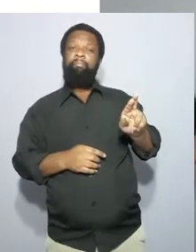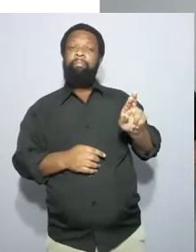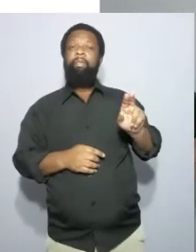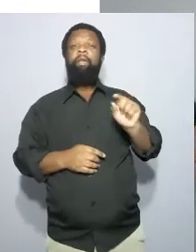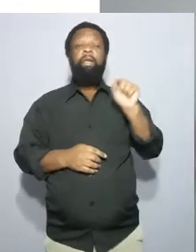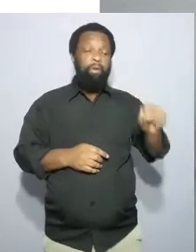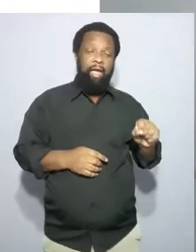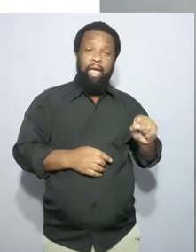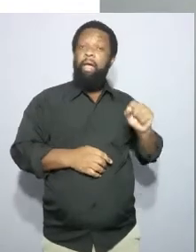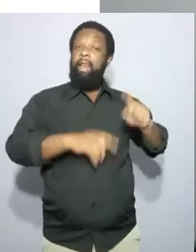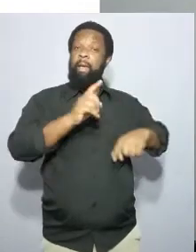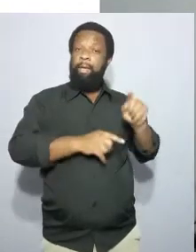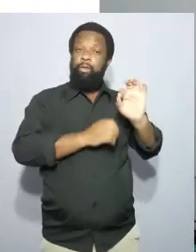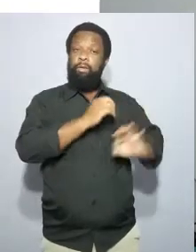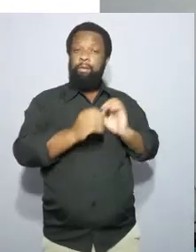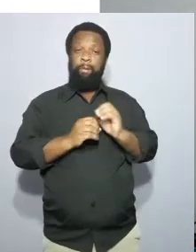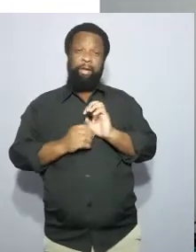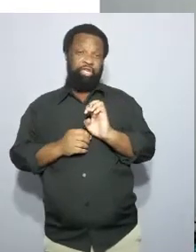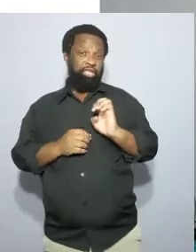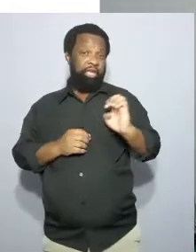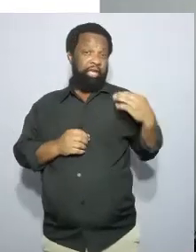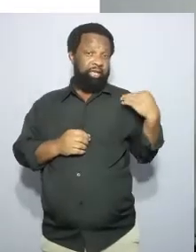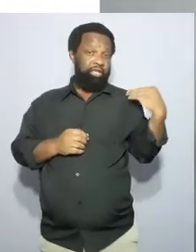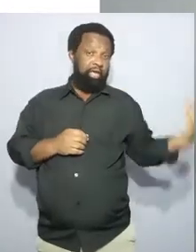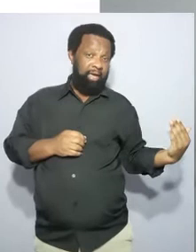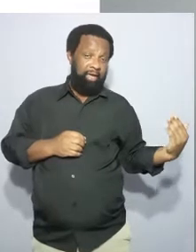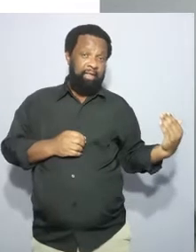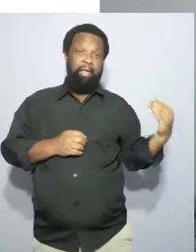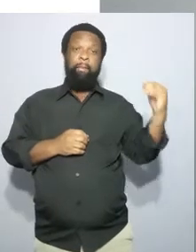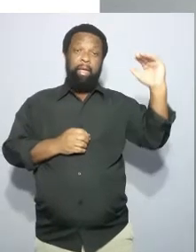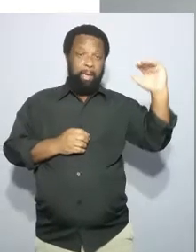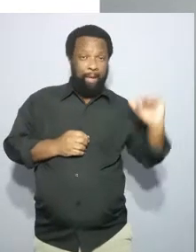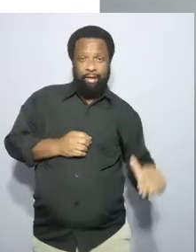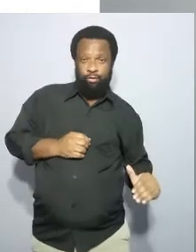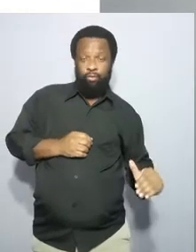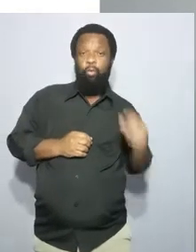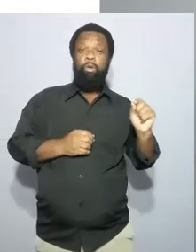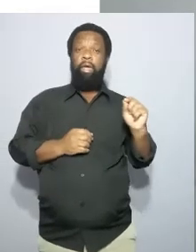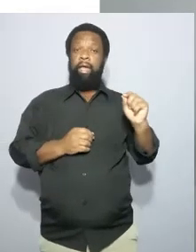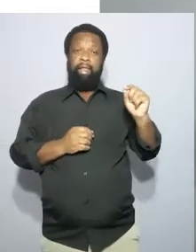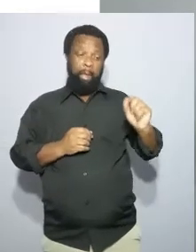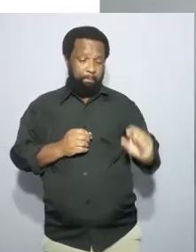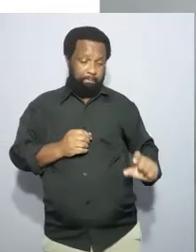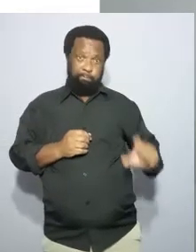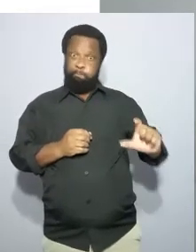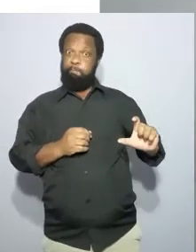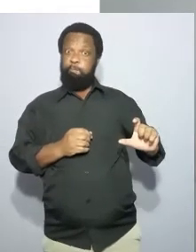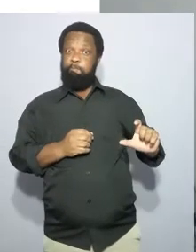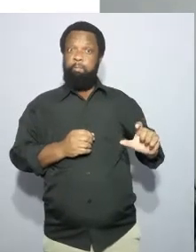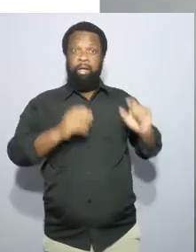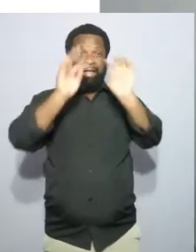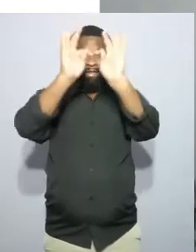é o elemento químico que está mais à esquerda e está mais embaixo. Então, ele é o maior elemento